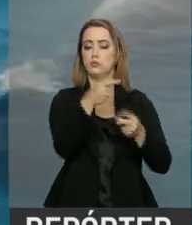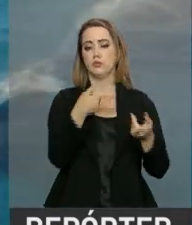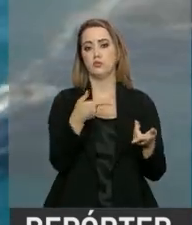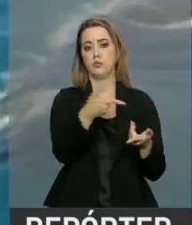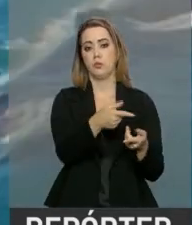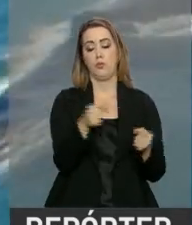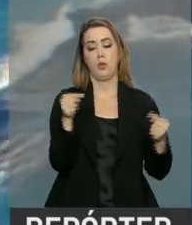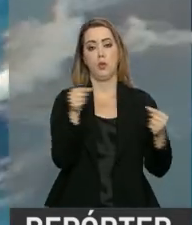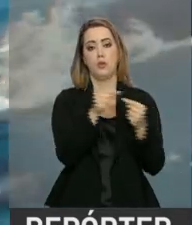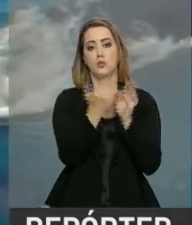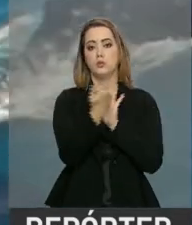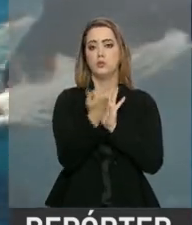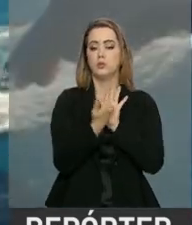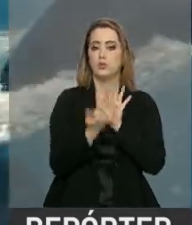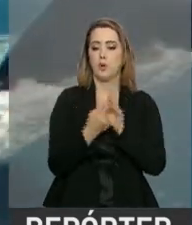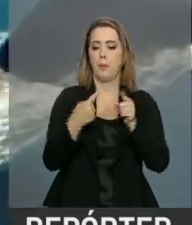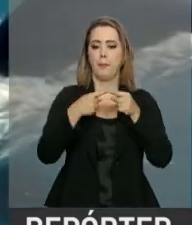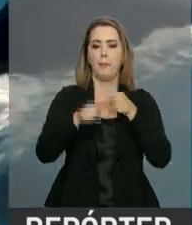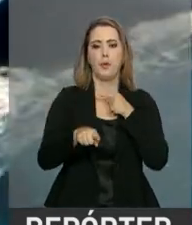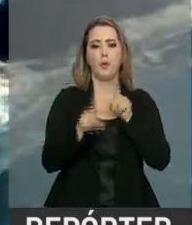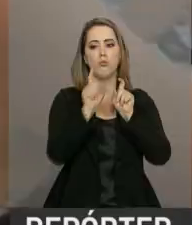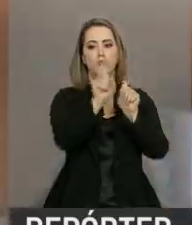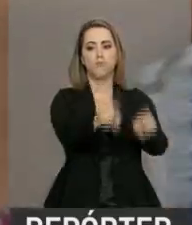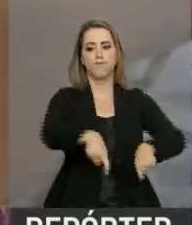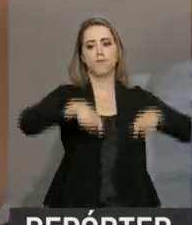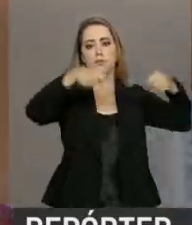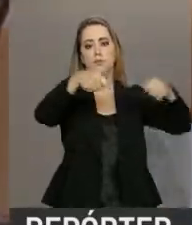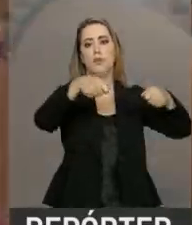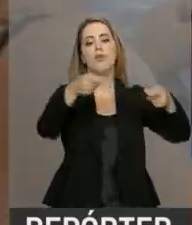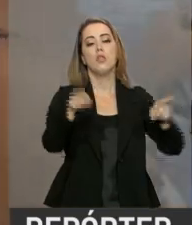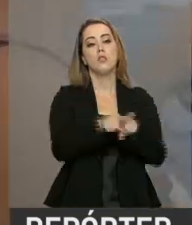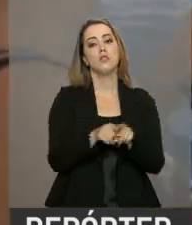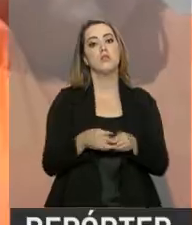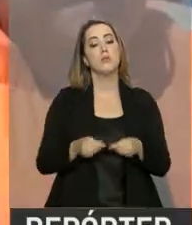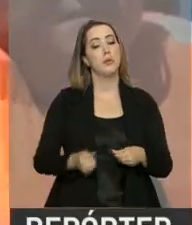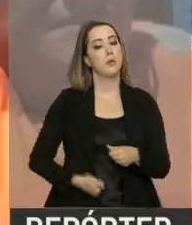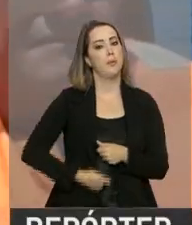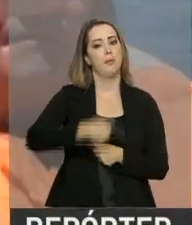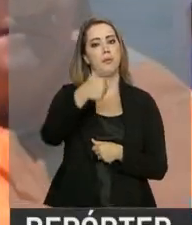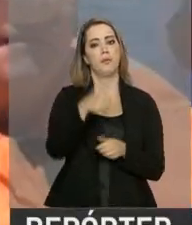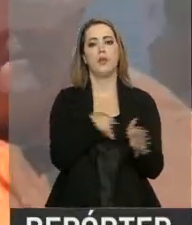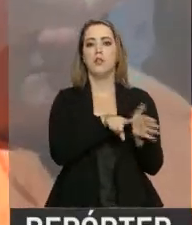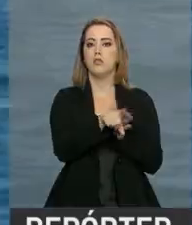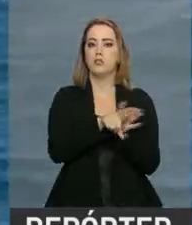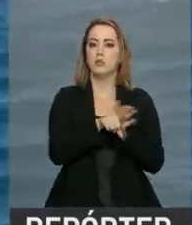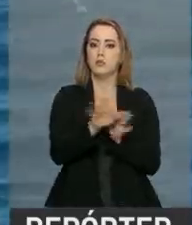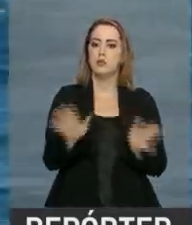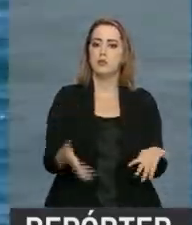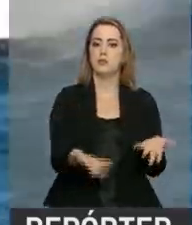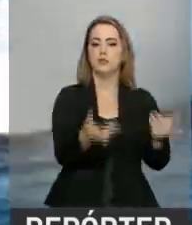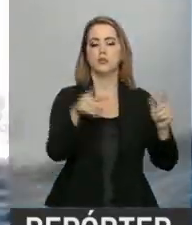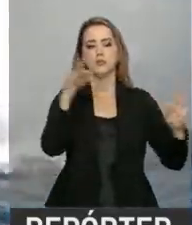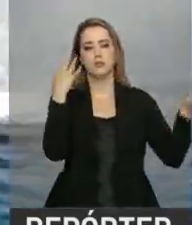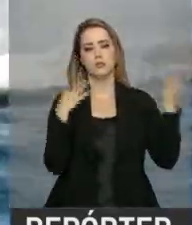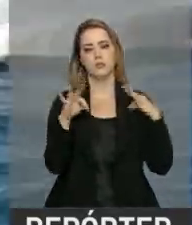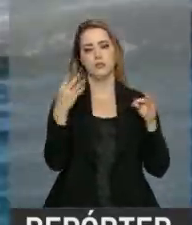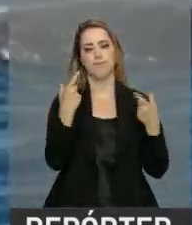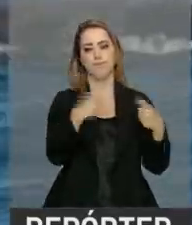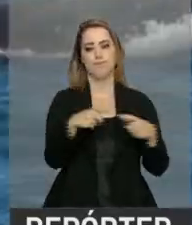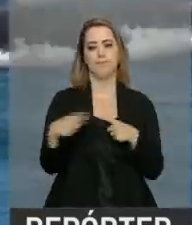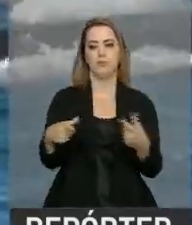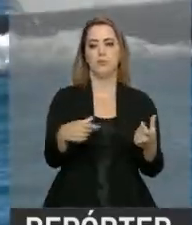objetivo do projeto é Proibir a caça e estimular pesquisas e turismo na região para recuperar a população de